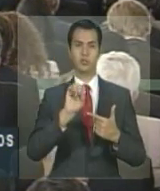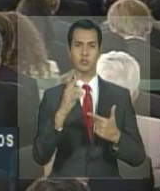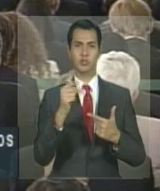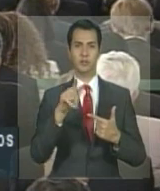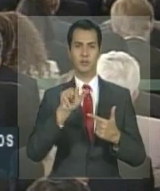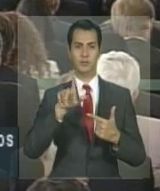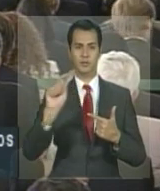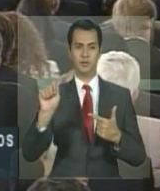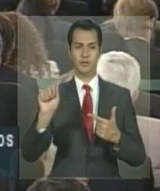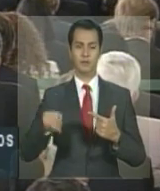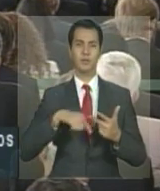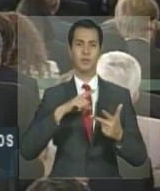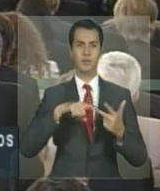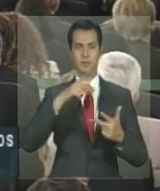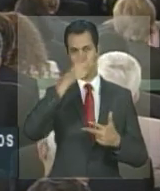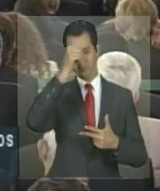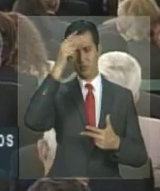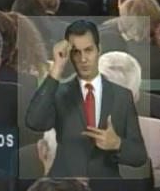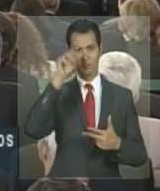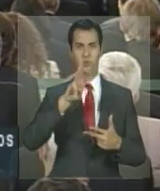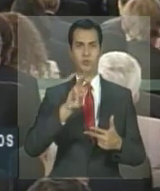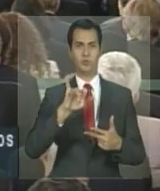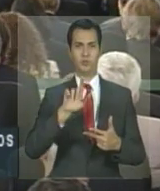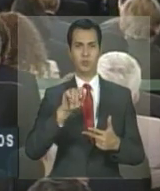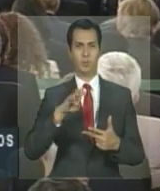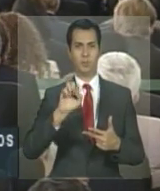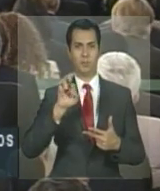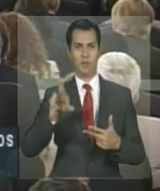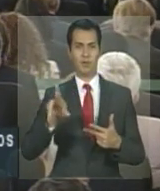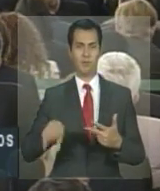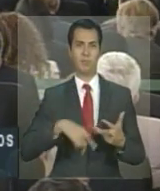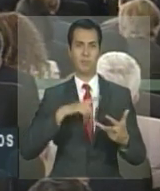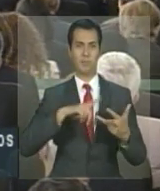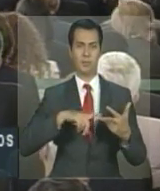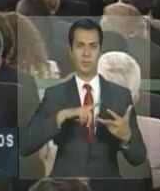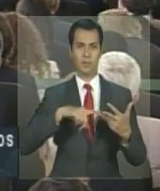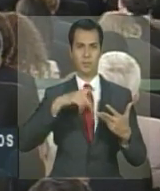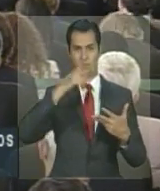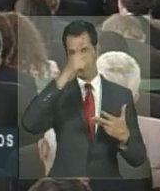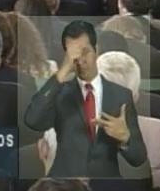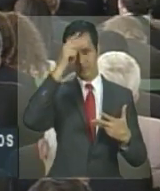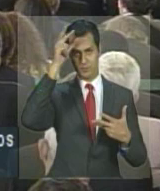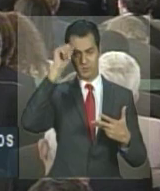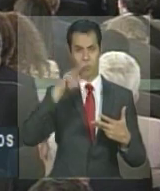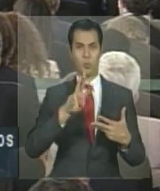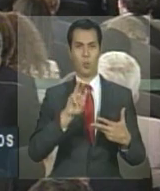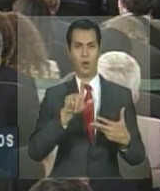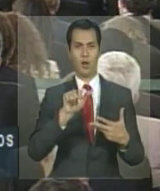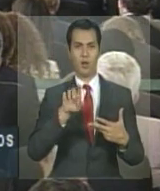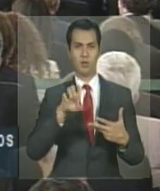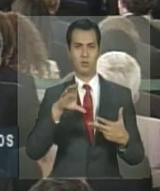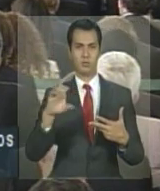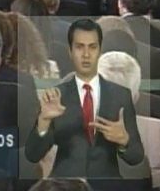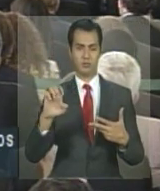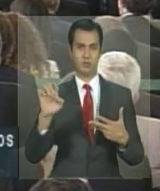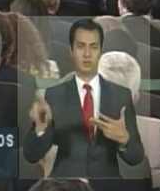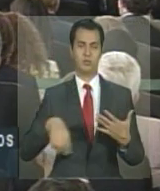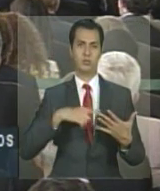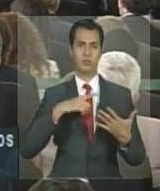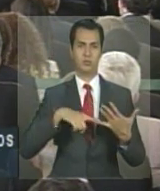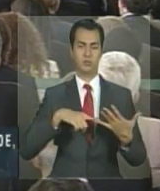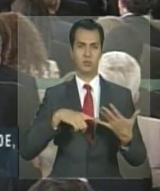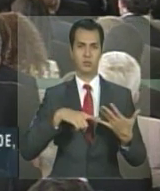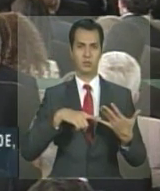Iguaçu, prefeito Vilmar Balim, de Sapucaia do Sul, prefeito Wallace Ventura Andrade, de Ribeirão